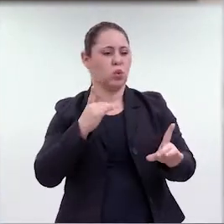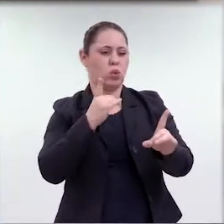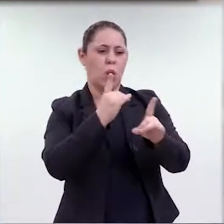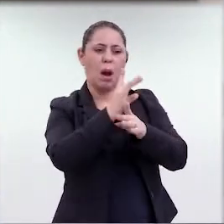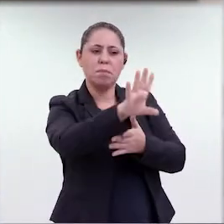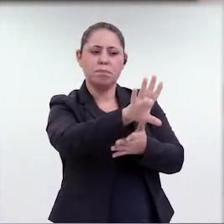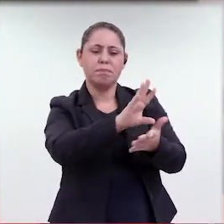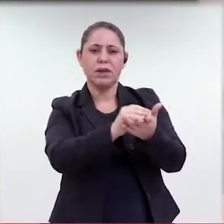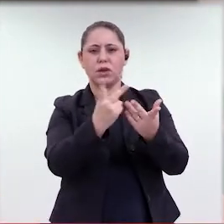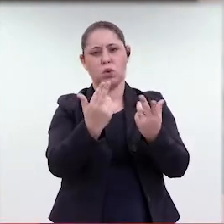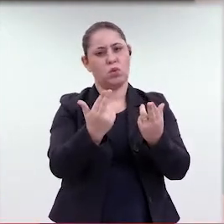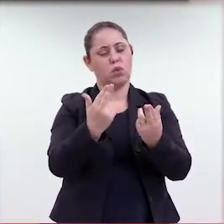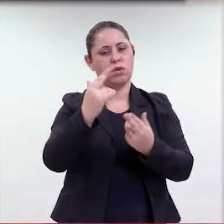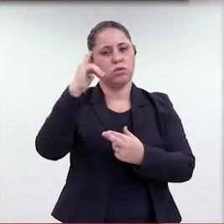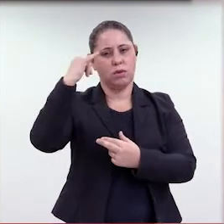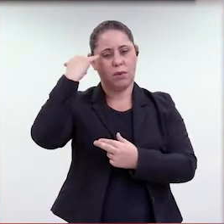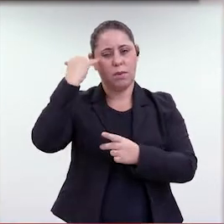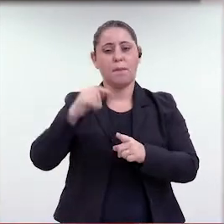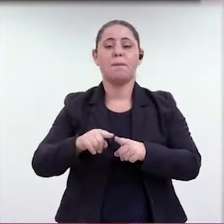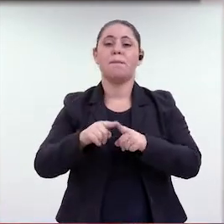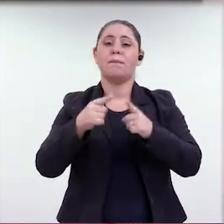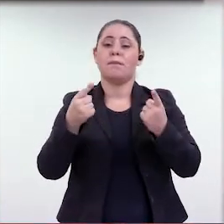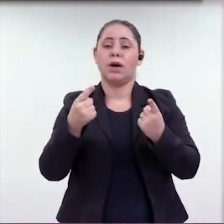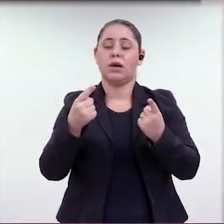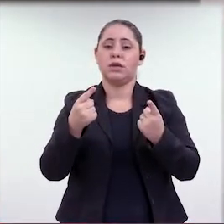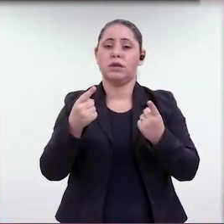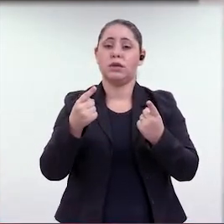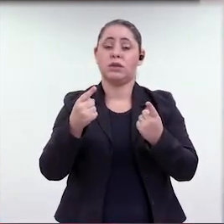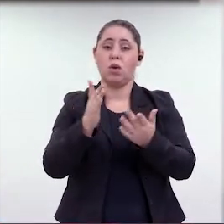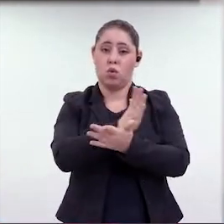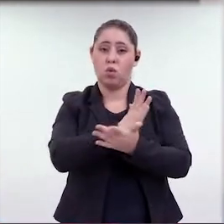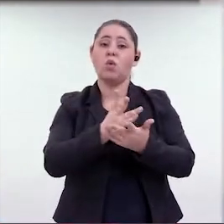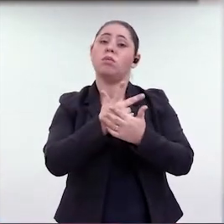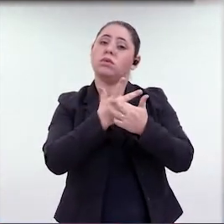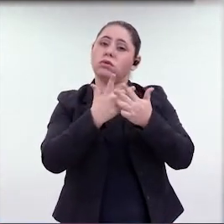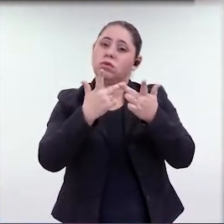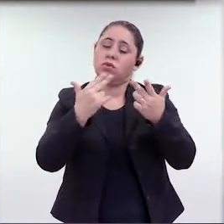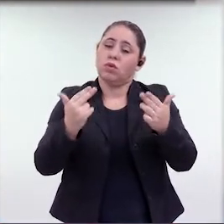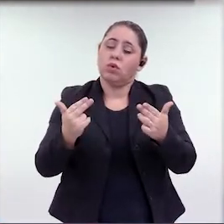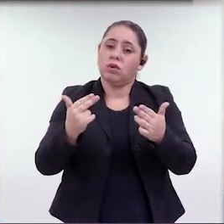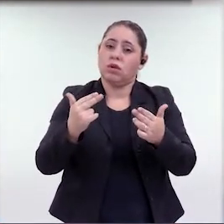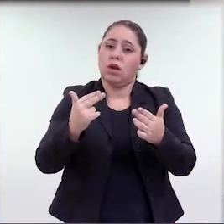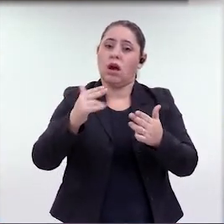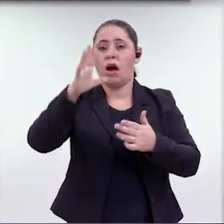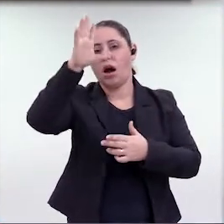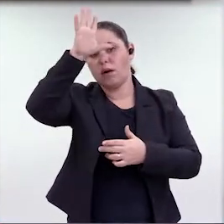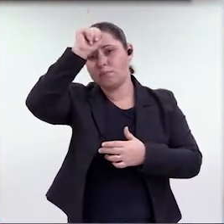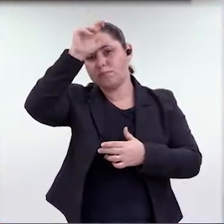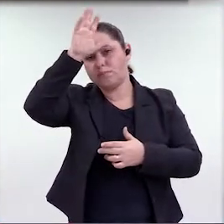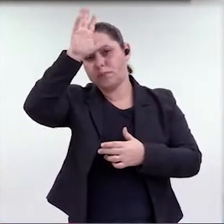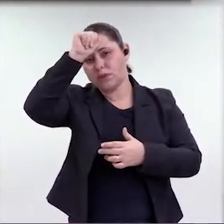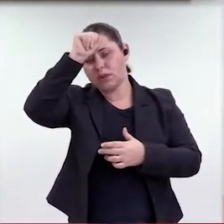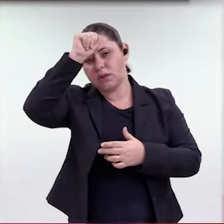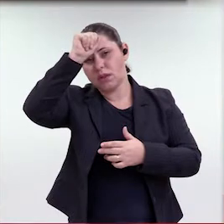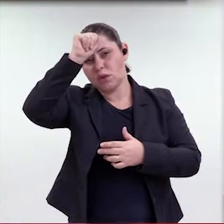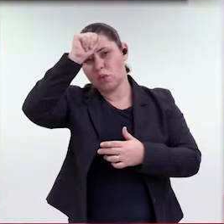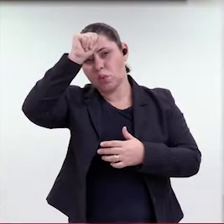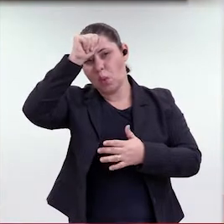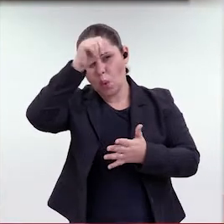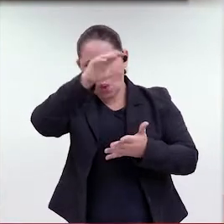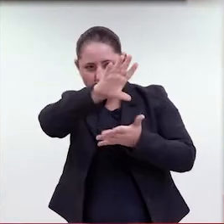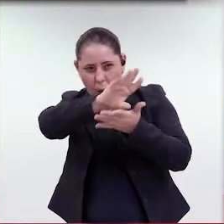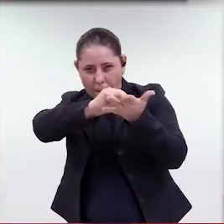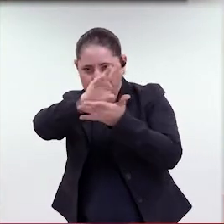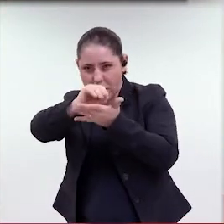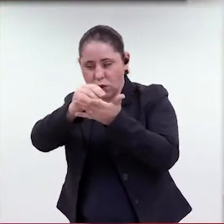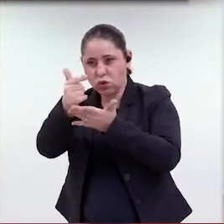igual, por exemplo, os orientais, mas, em parte, querendo ou não, algumas coisas a gente está reaprendendo e está trazendo de outras culturas